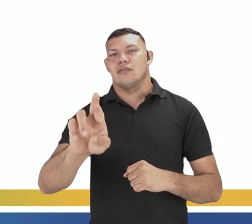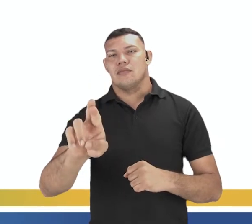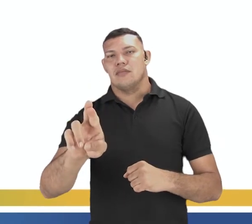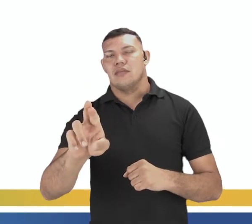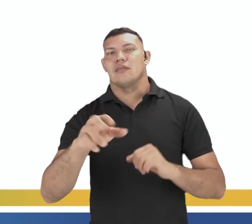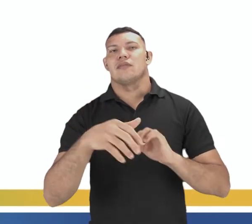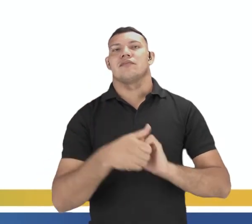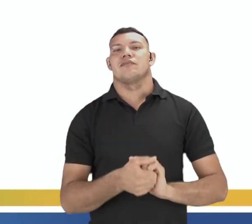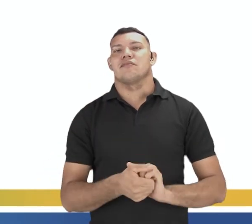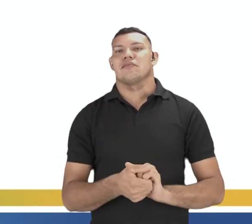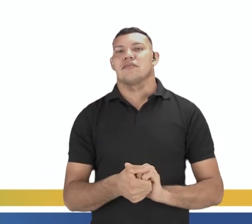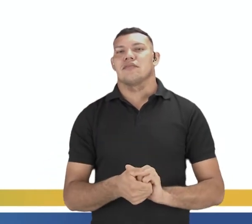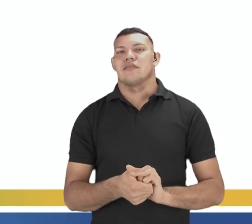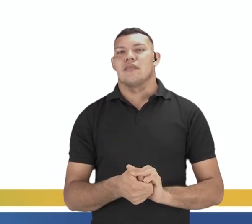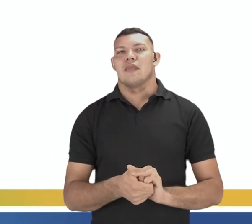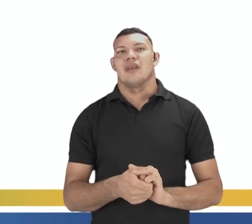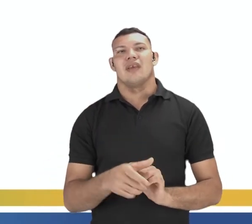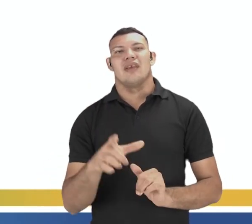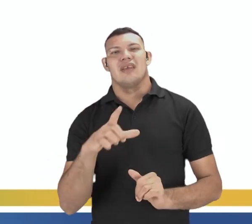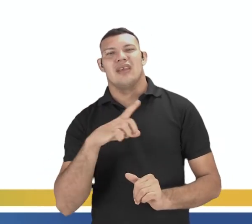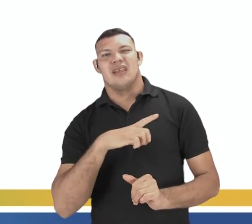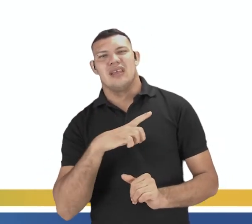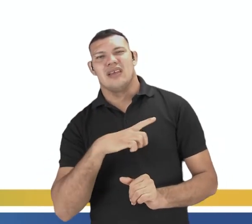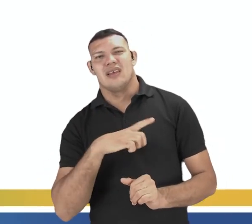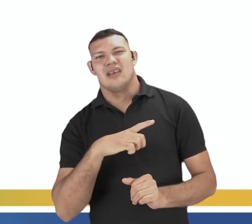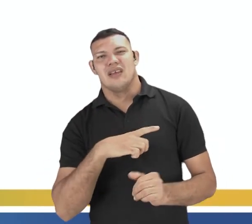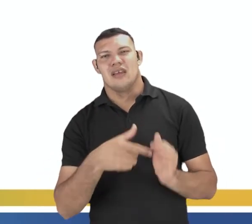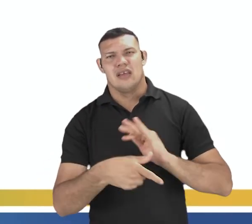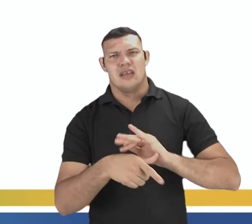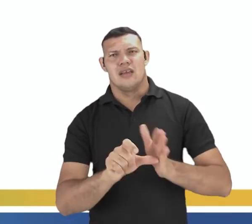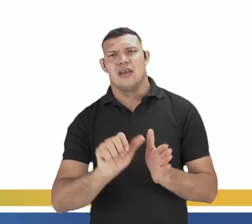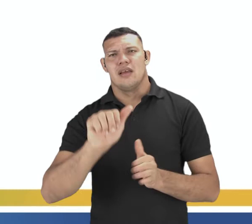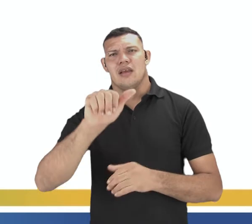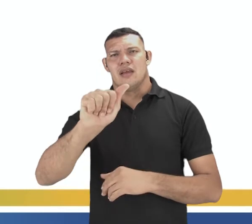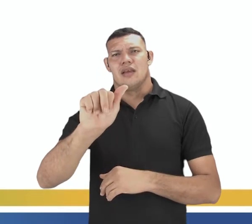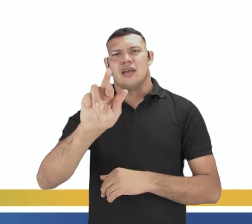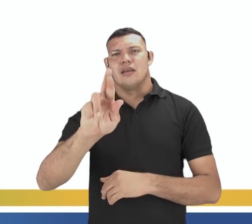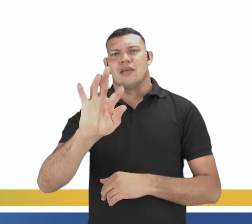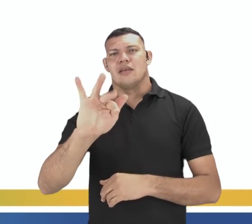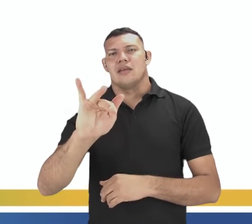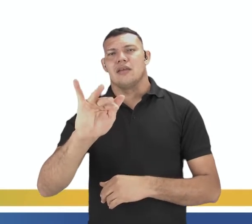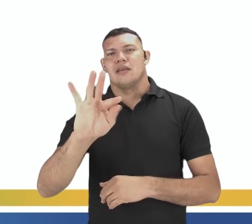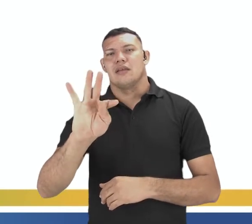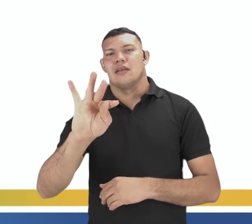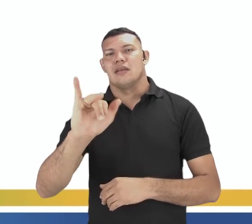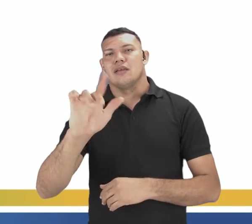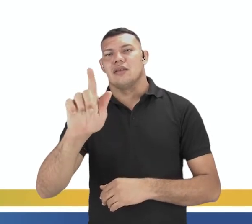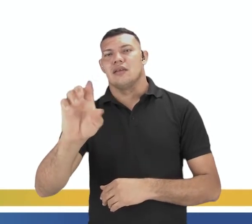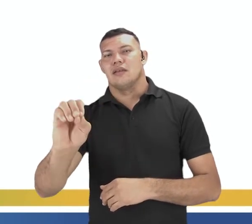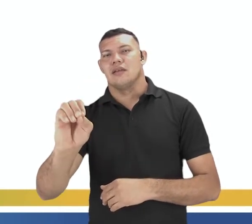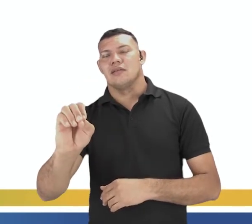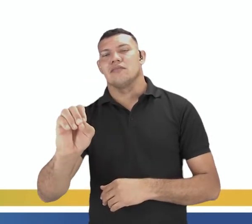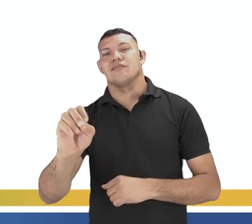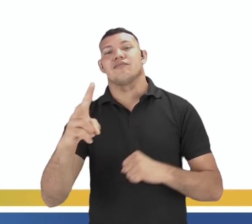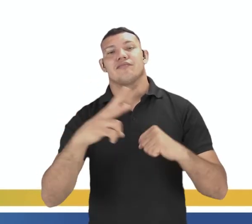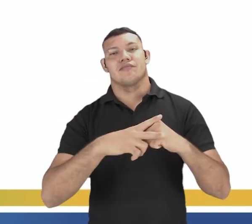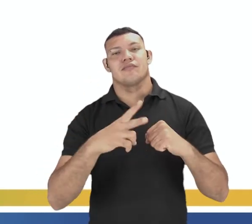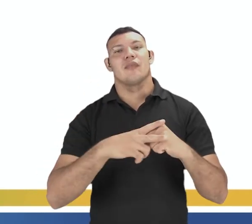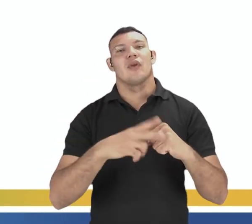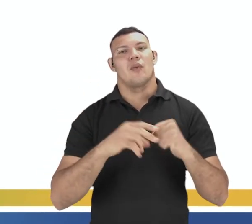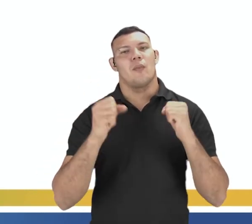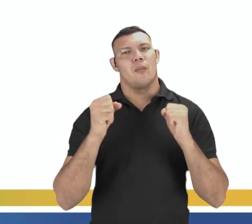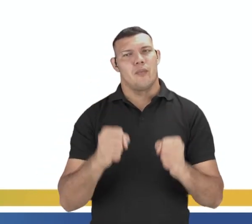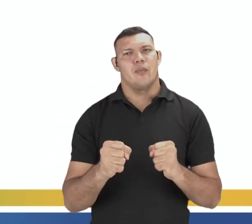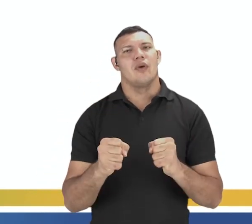acrescentada de artigo. Por exemplo, quando é verbo, ele pode ser